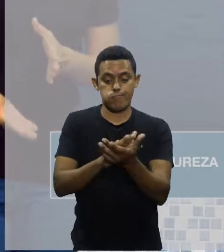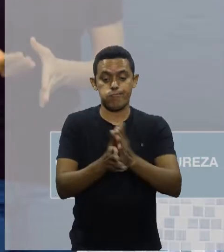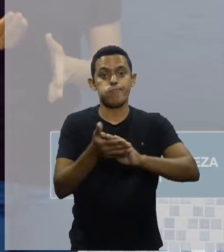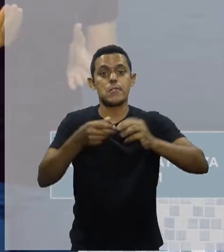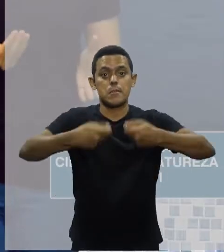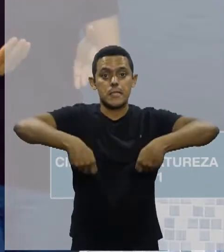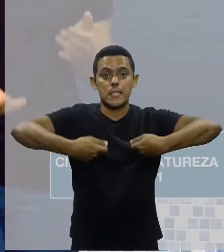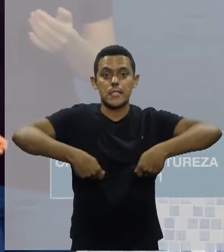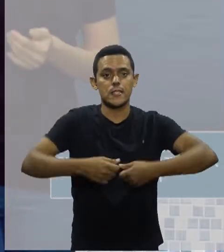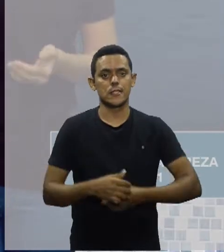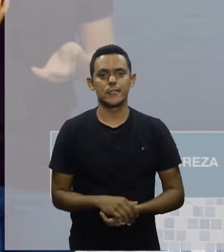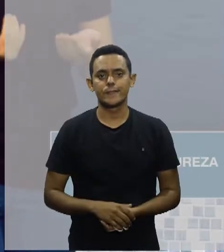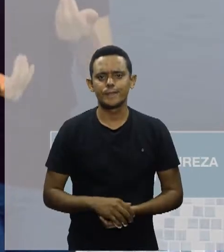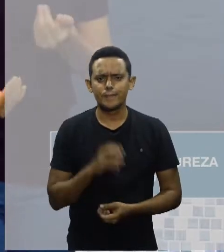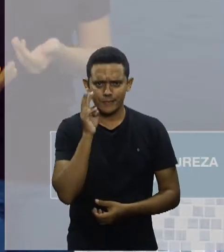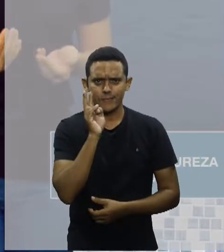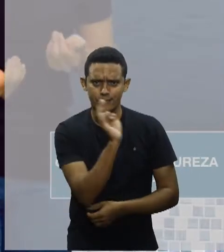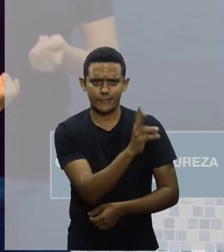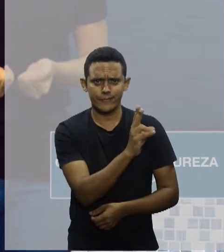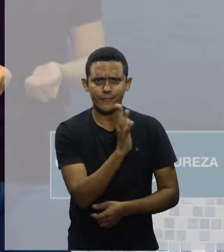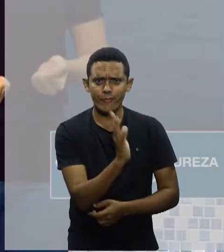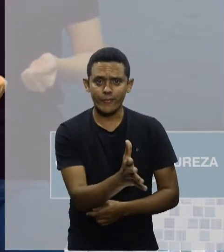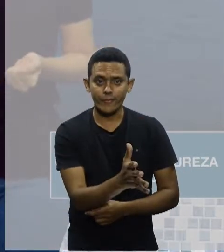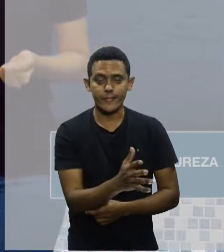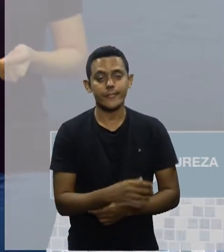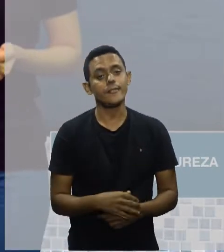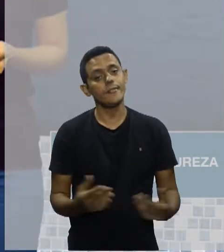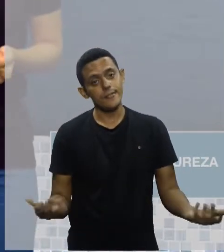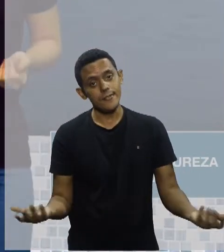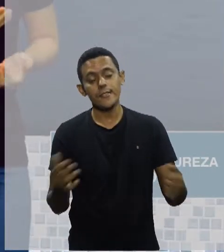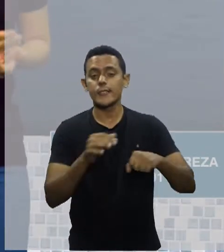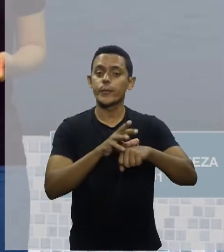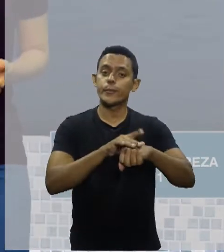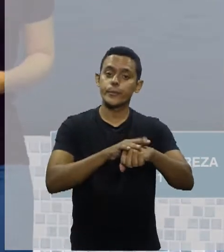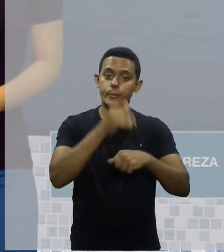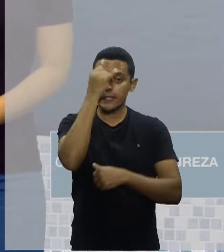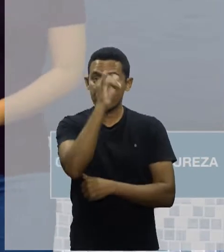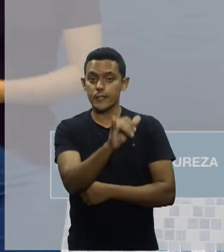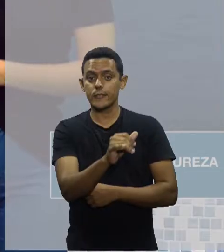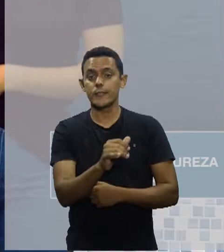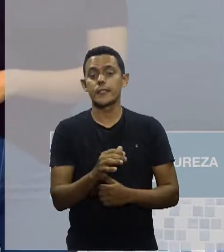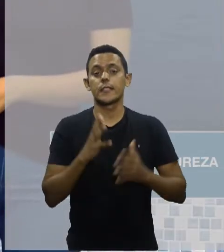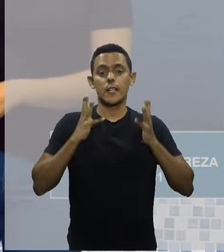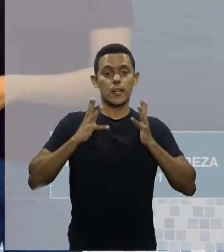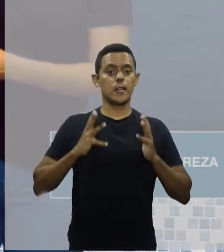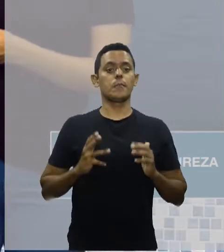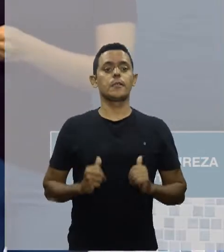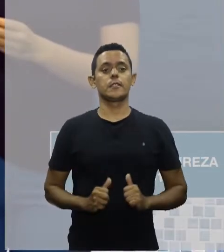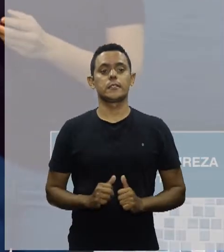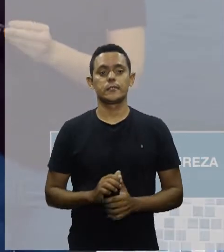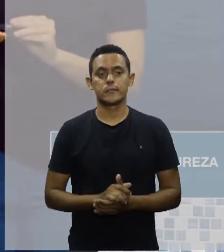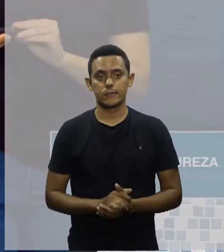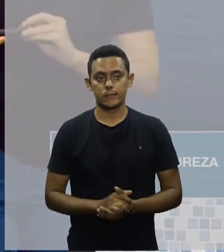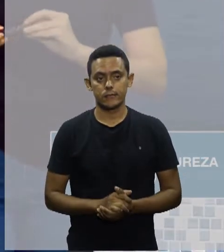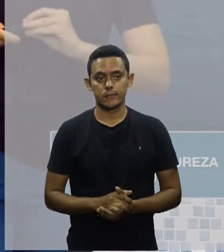só para a prevenção do coronavírus, mas também de outras doenças, né? No slide seguinte,